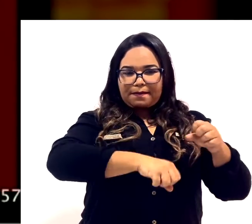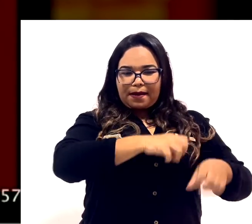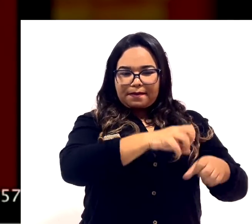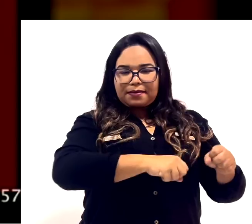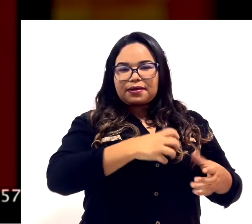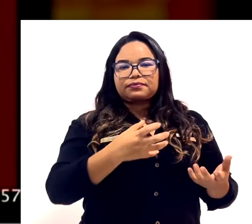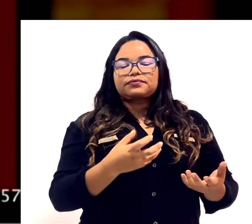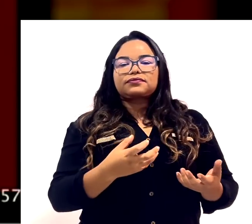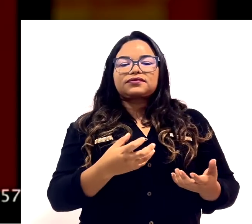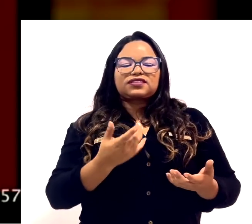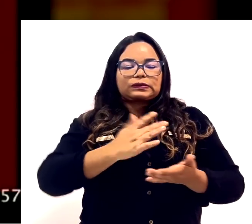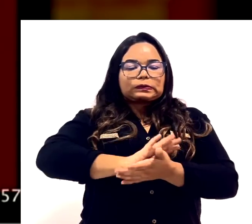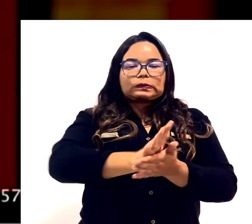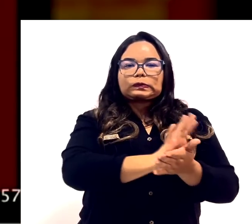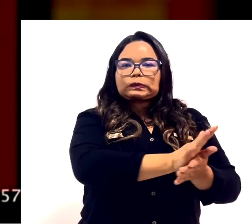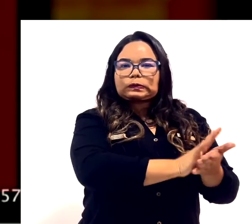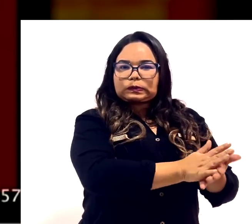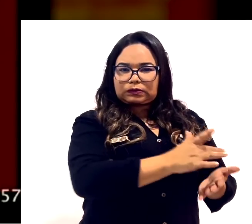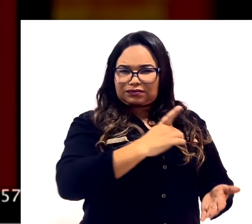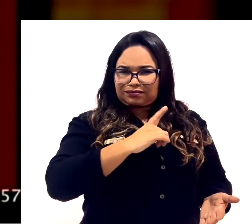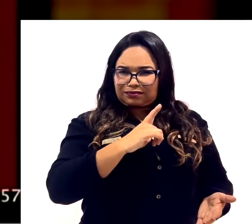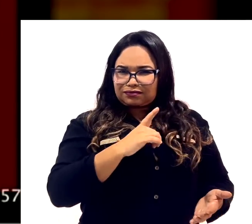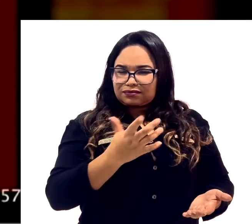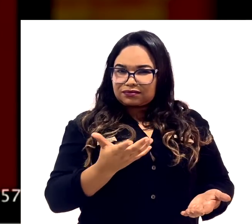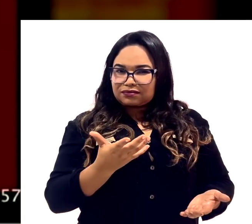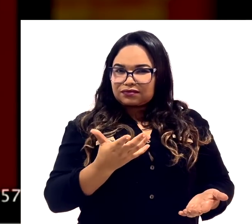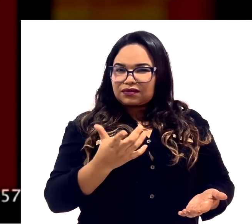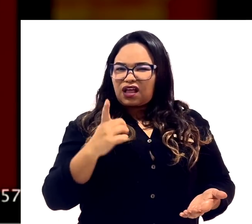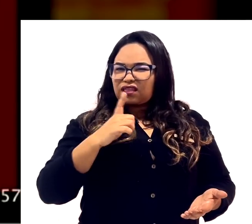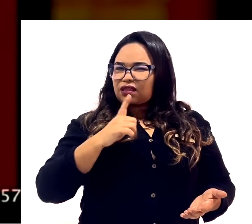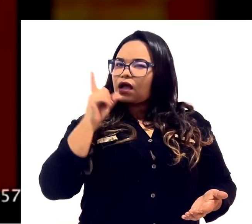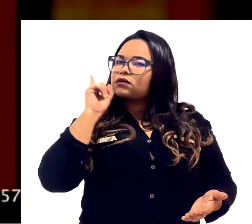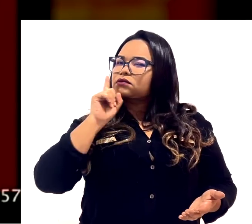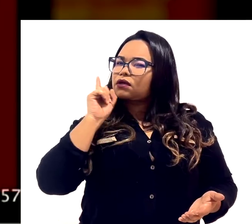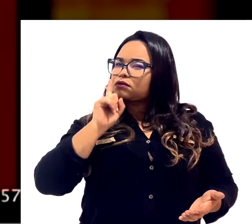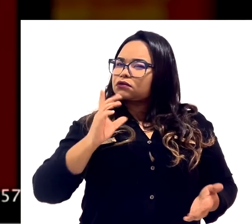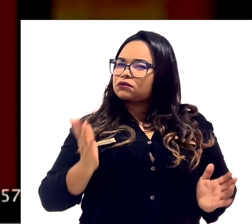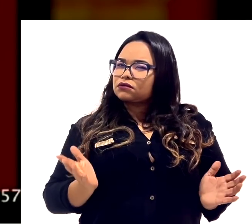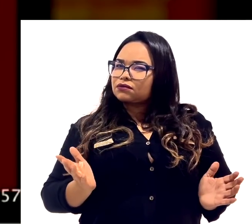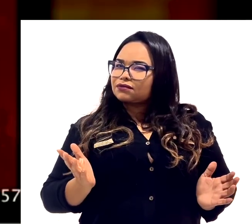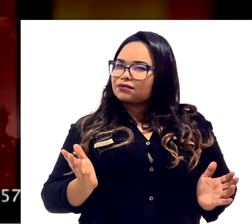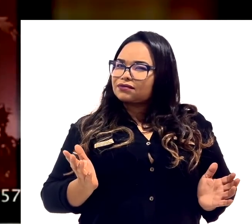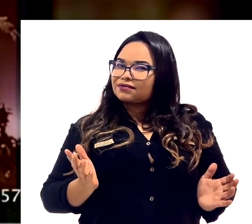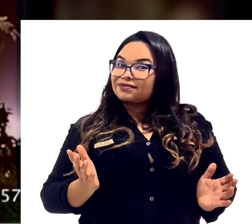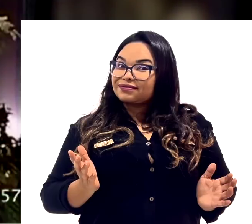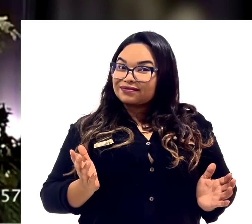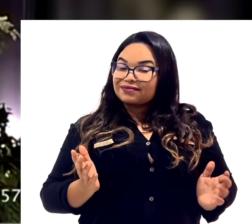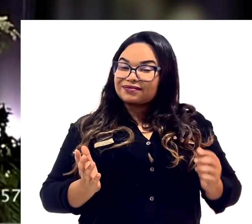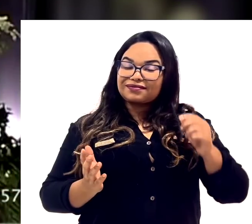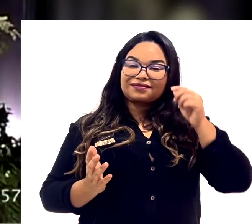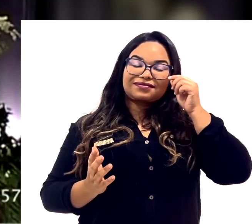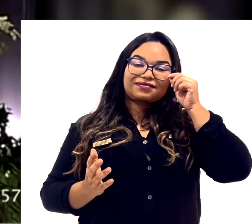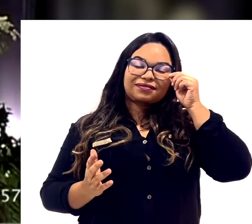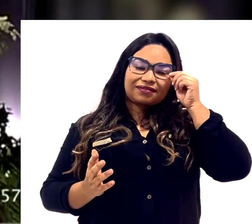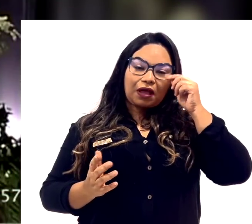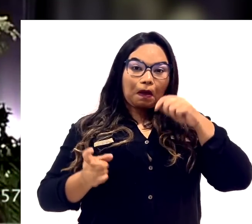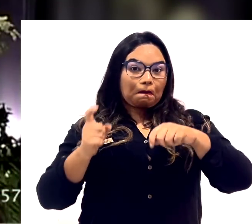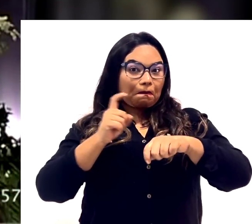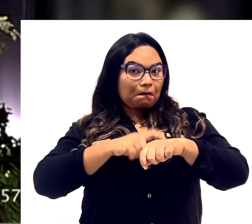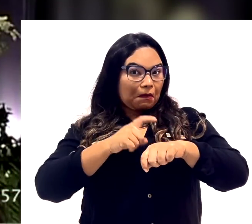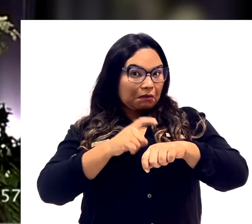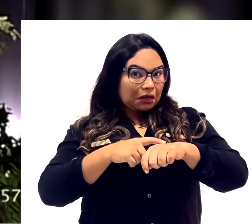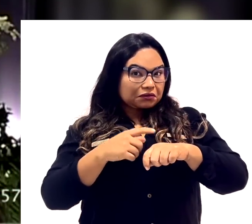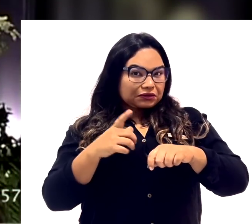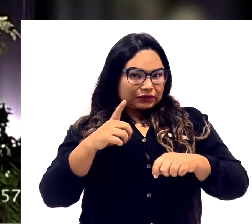pisará a pés e a fará em pedaços. Será que isso inclui os Estados Unidos? Aham. Que neste